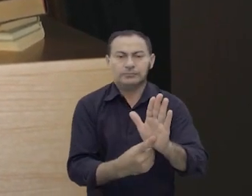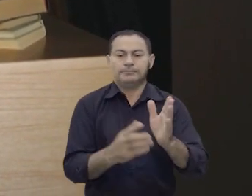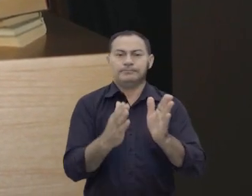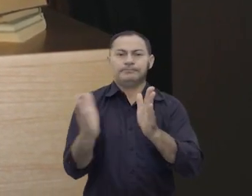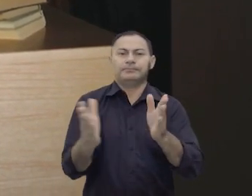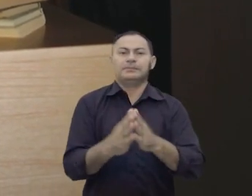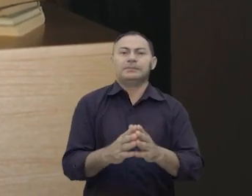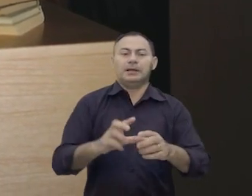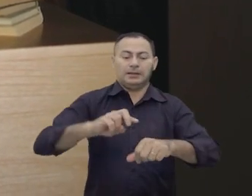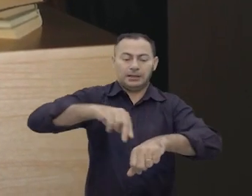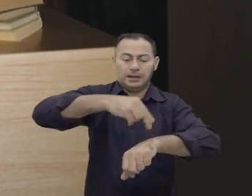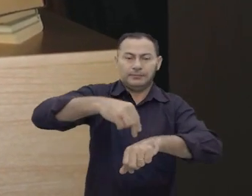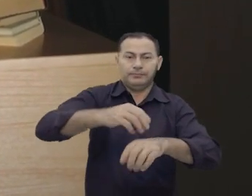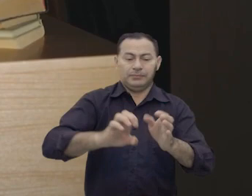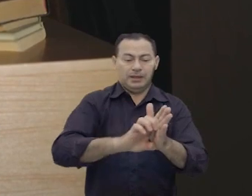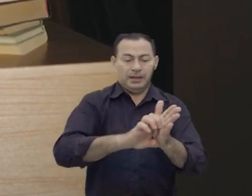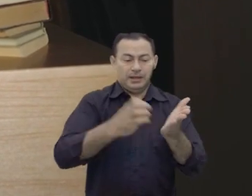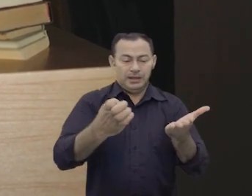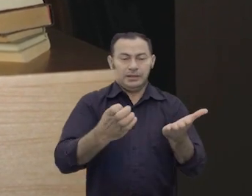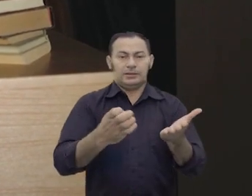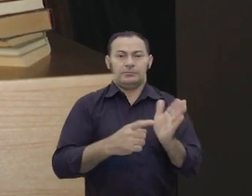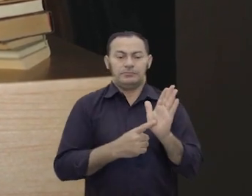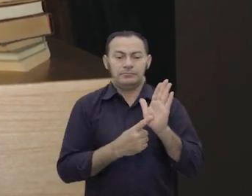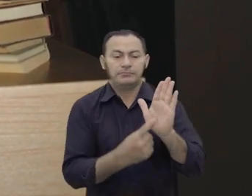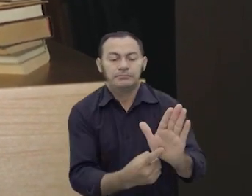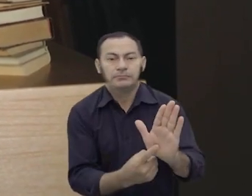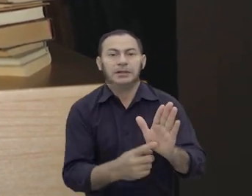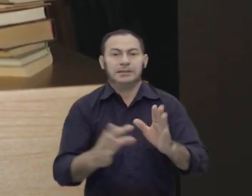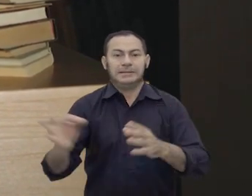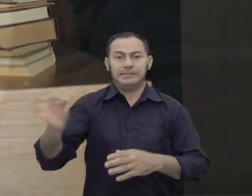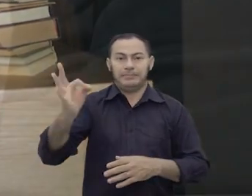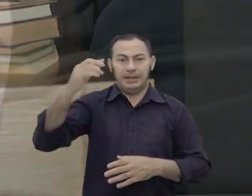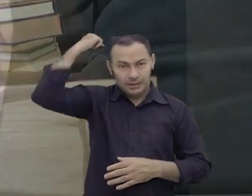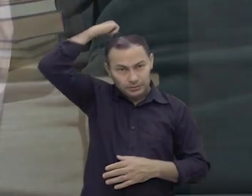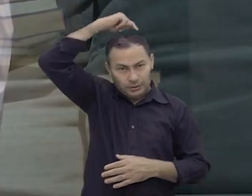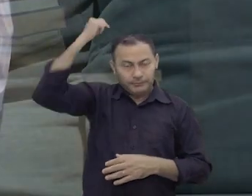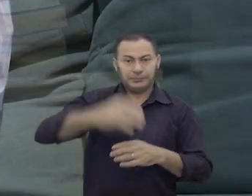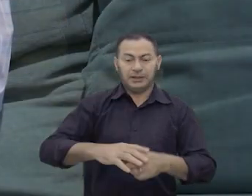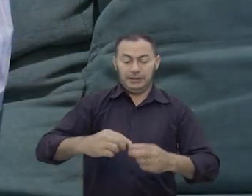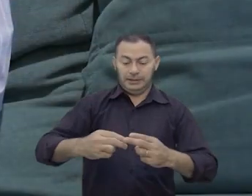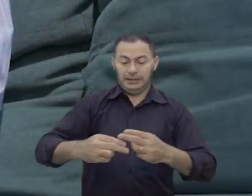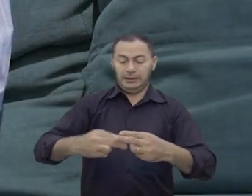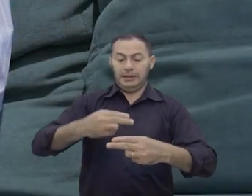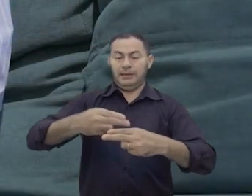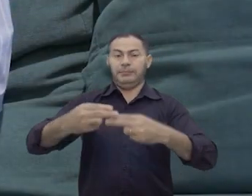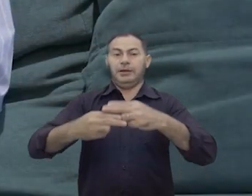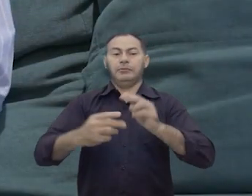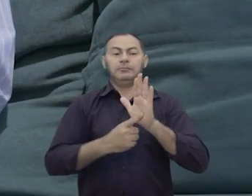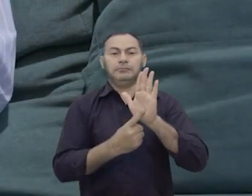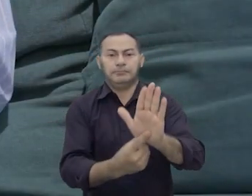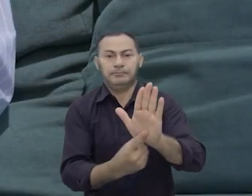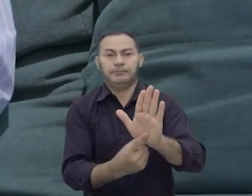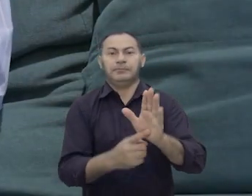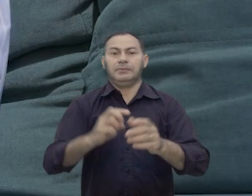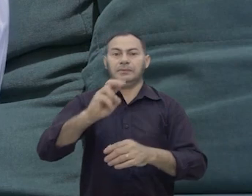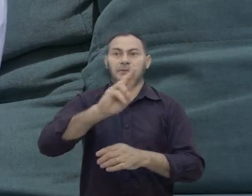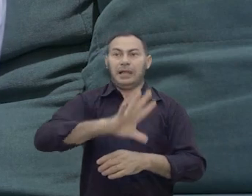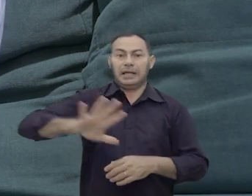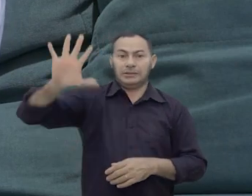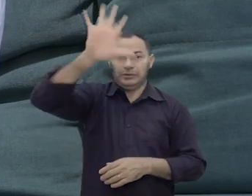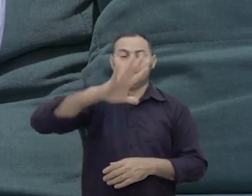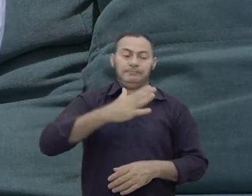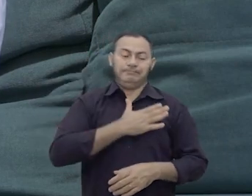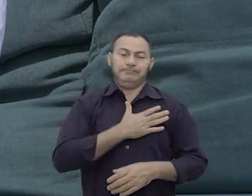mostram os dois lados da nação. Esdras nos dá uma perspectiva espiritual e Neemias nos dá a